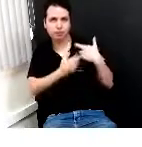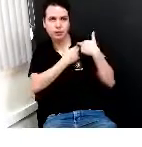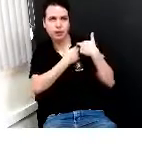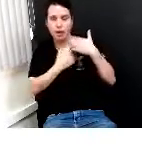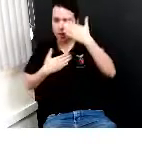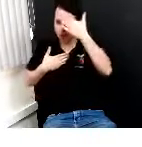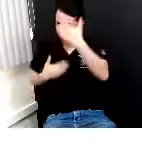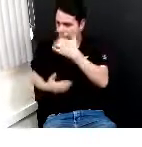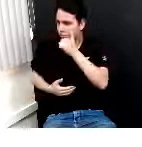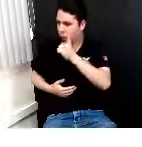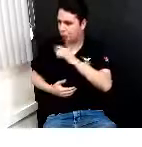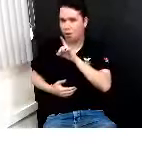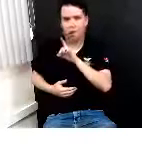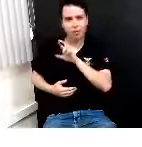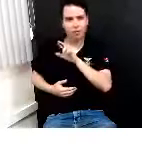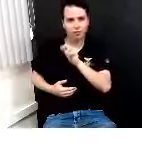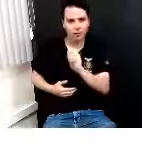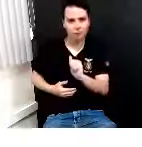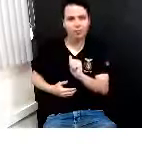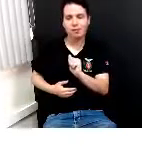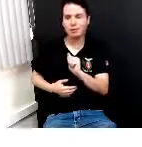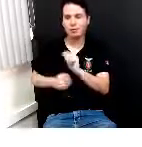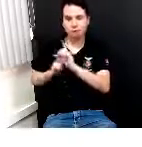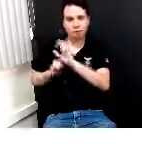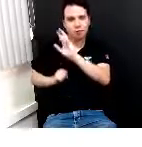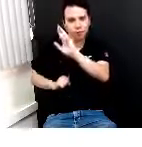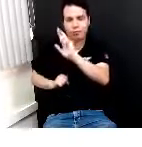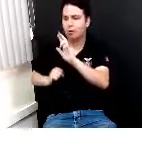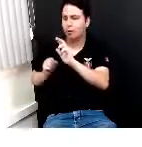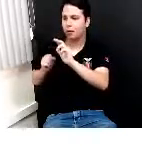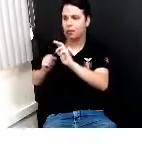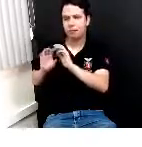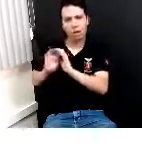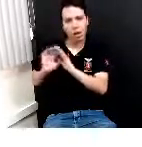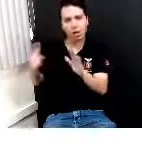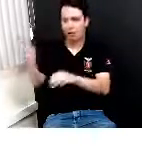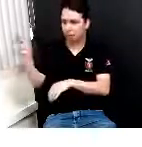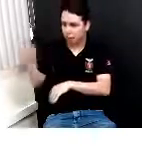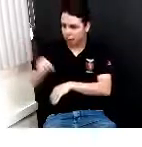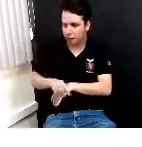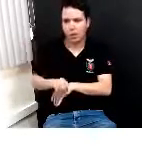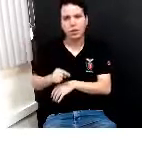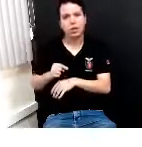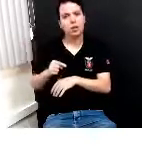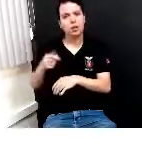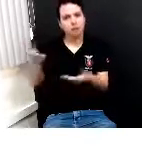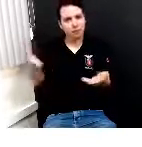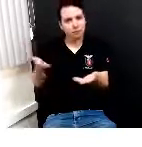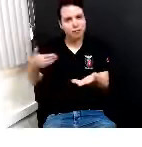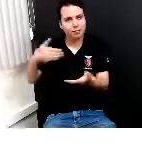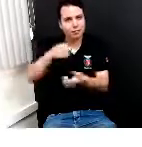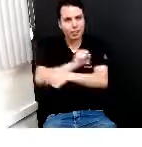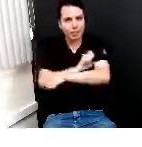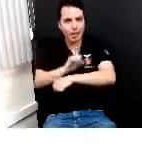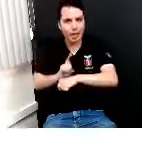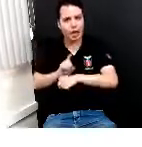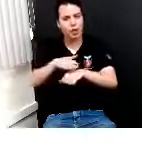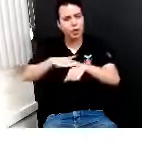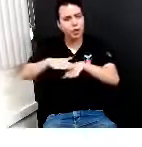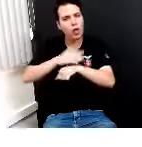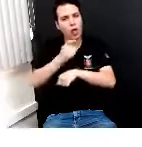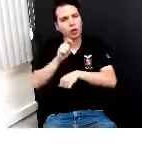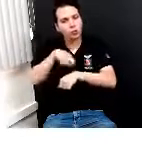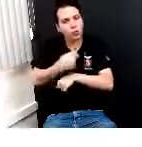né, pela disponibilidade de vir até aqui à secretaria para que a gente possa falar desse assunto, né, e outros também,